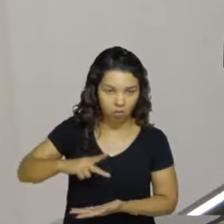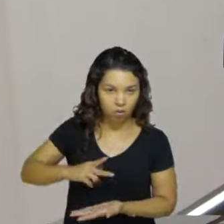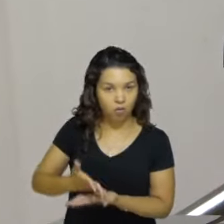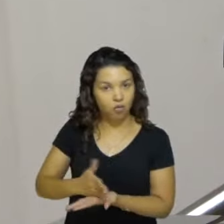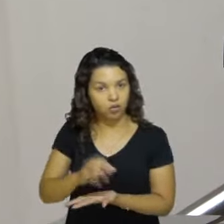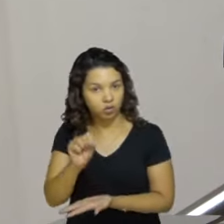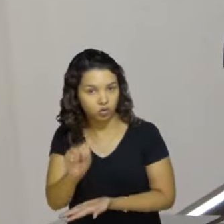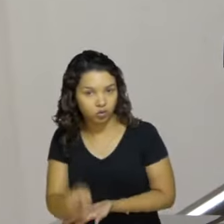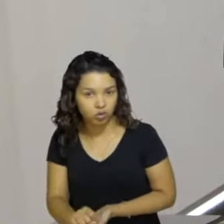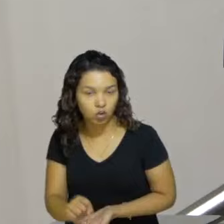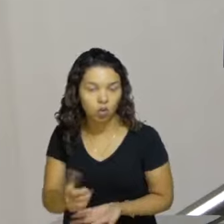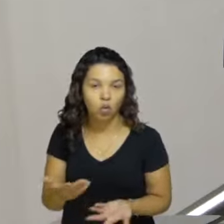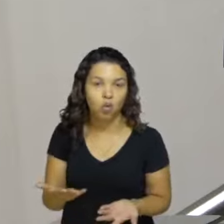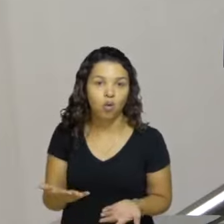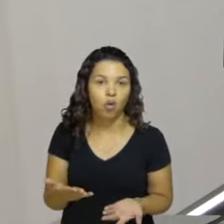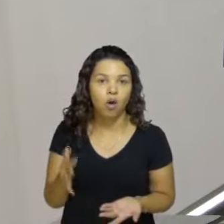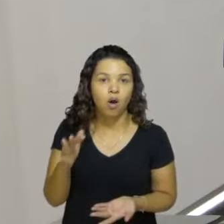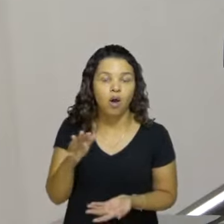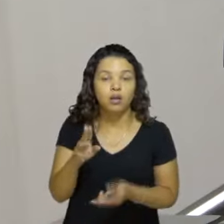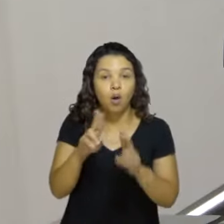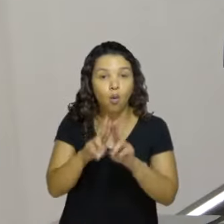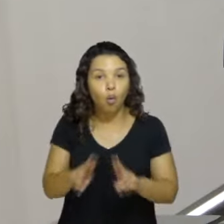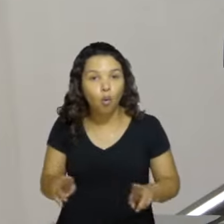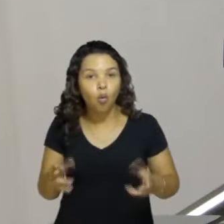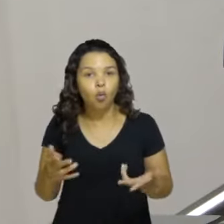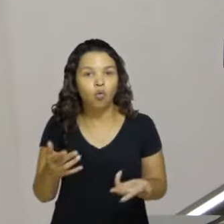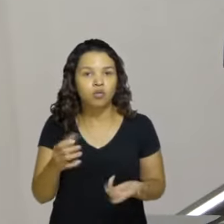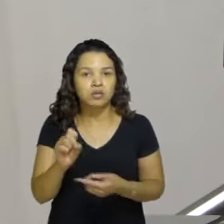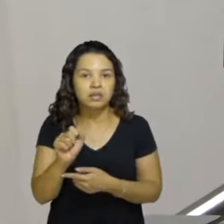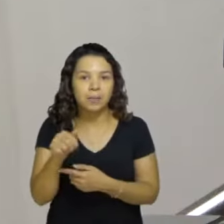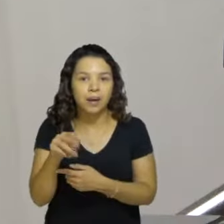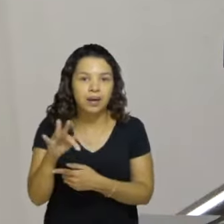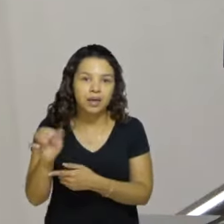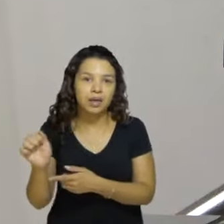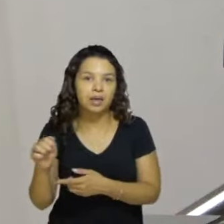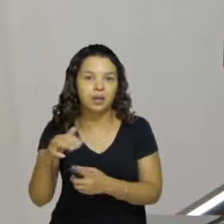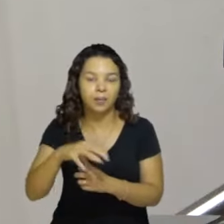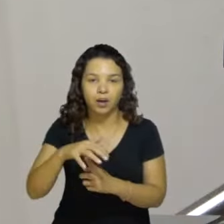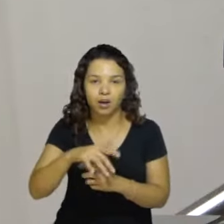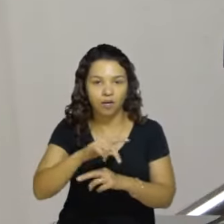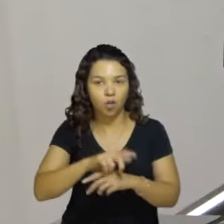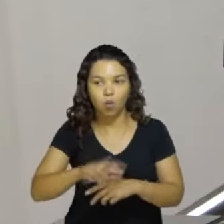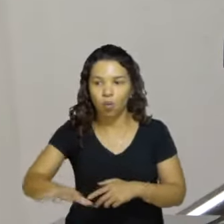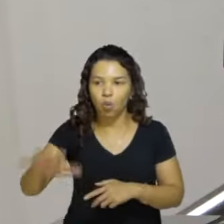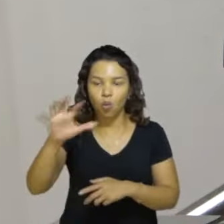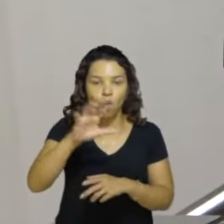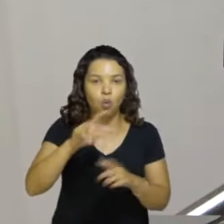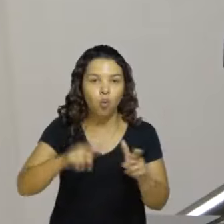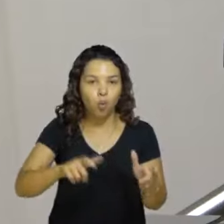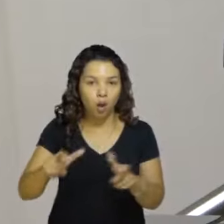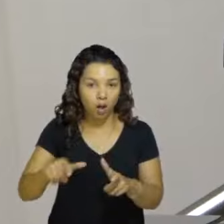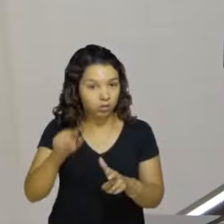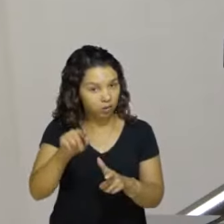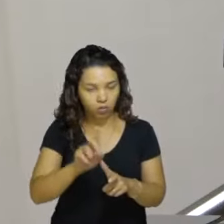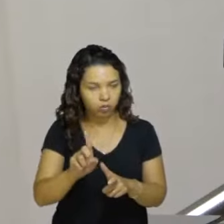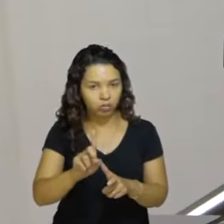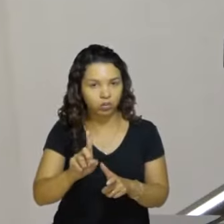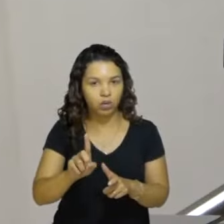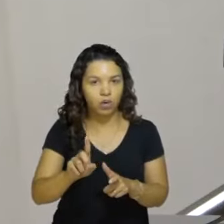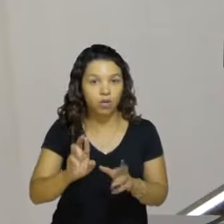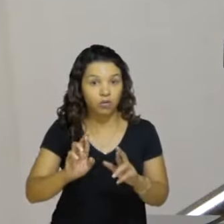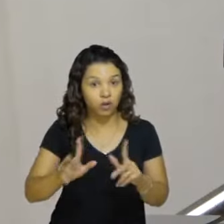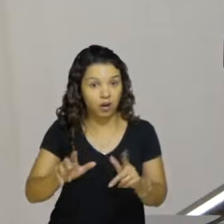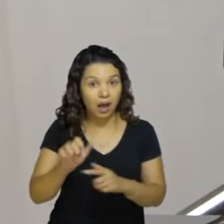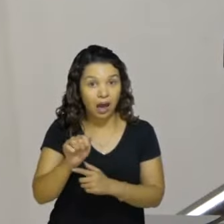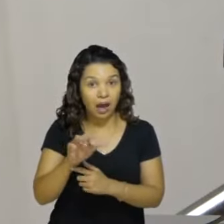na Universidade Federal de Santa Catarina, de Santa Maria, do Paraná, de vários lugares, você não, você vai concorrer num sistema CAF